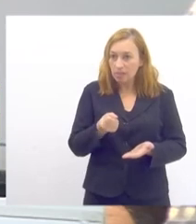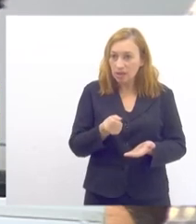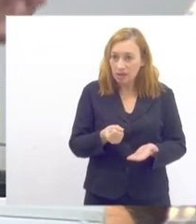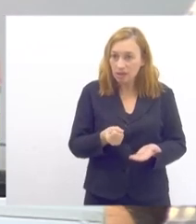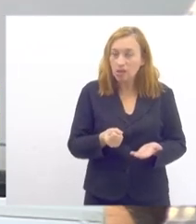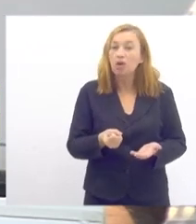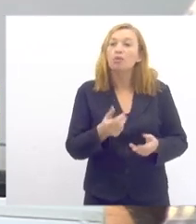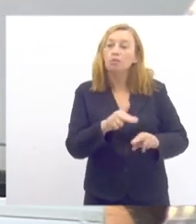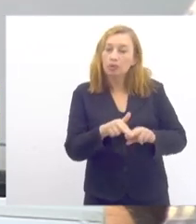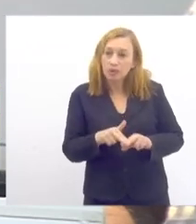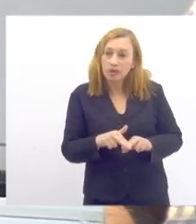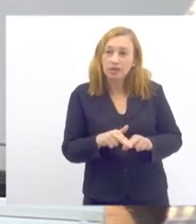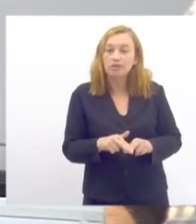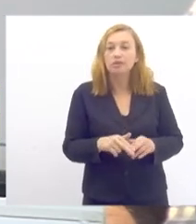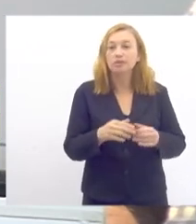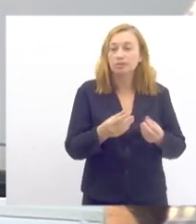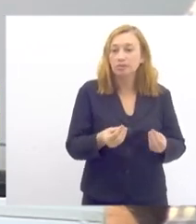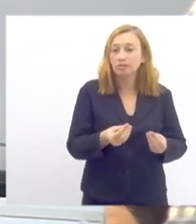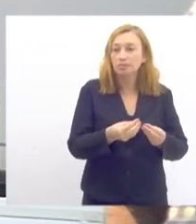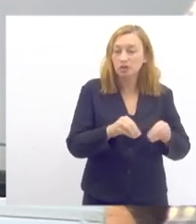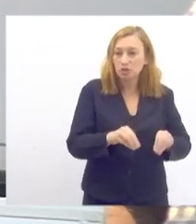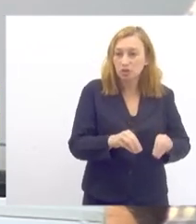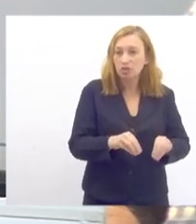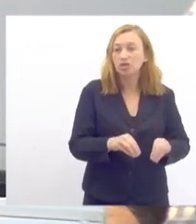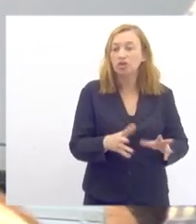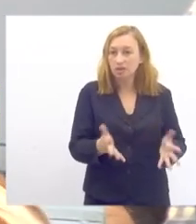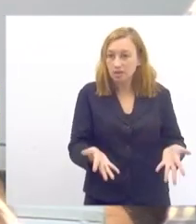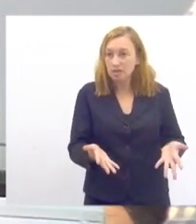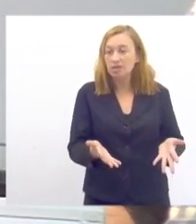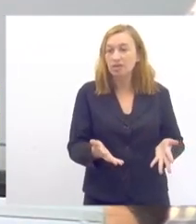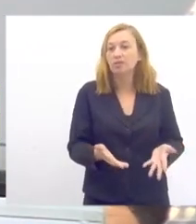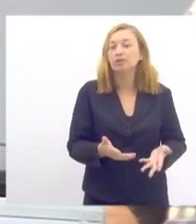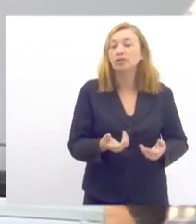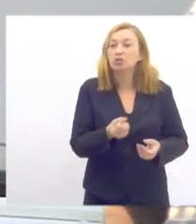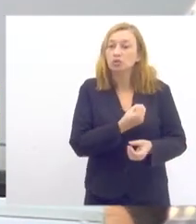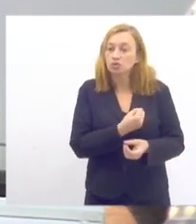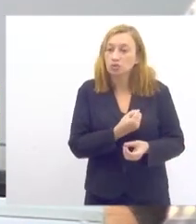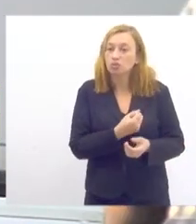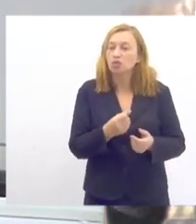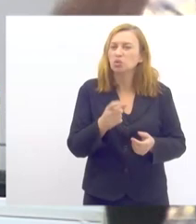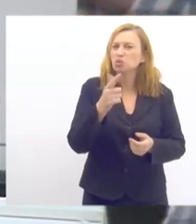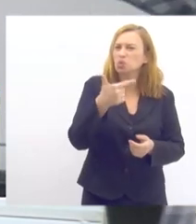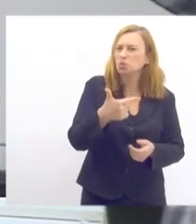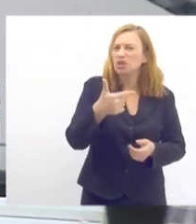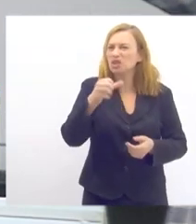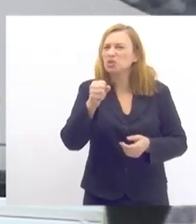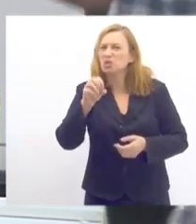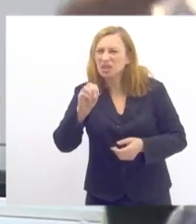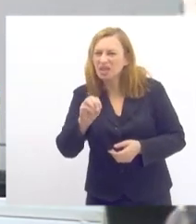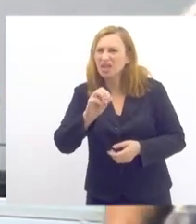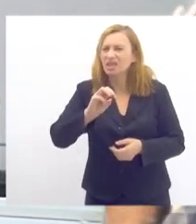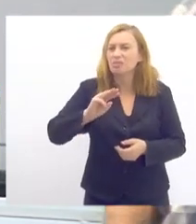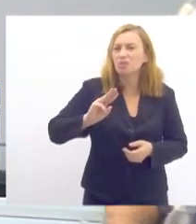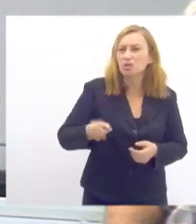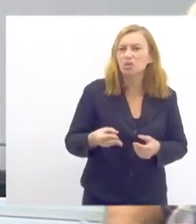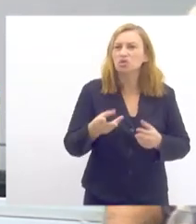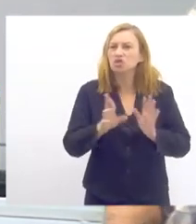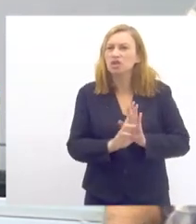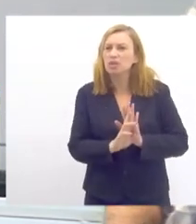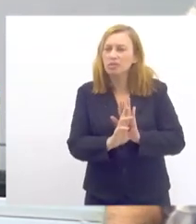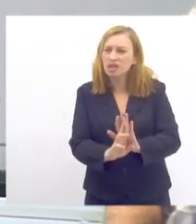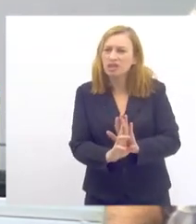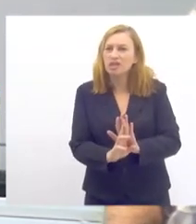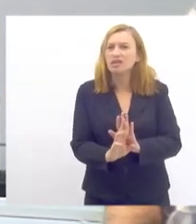tal frustração de receita de 170 milhões, e o Igor sabe bem desses números. Então, dos 280 milhões que representa